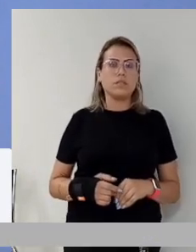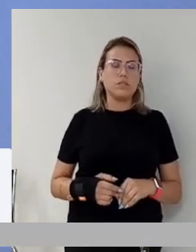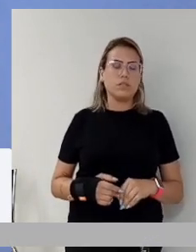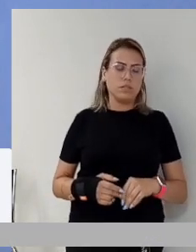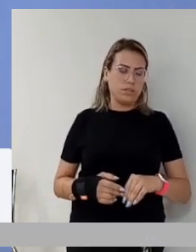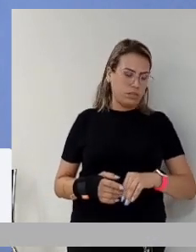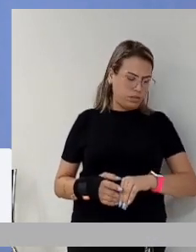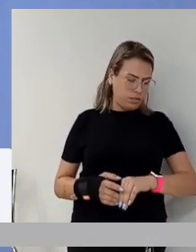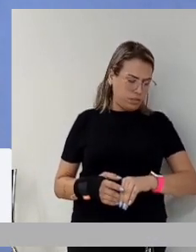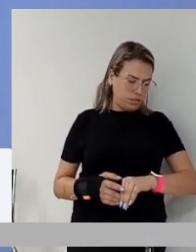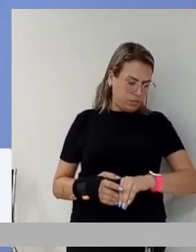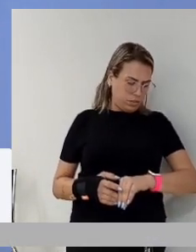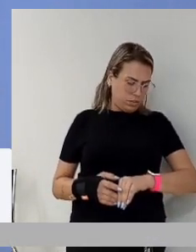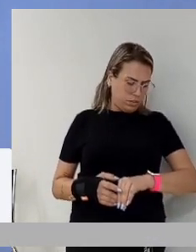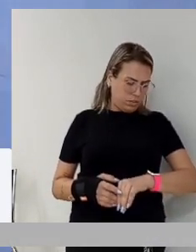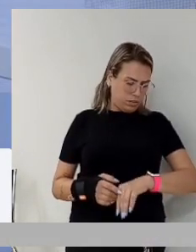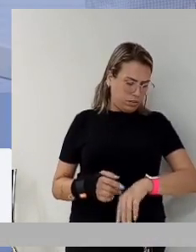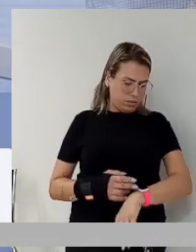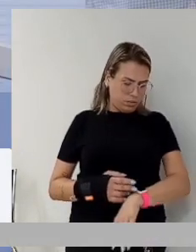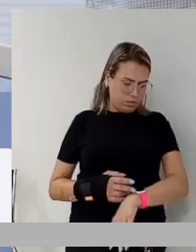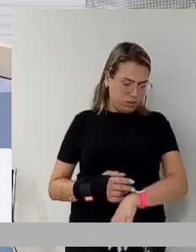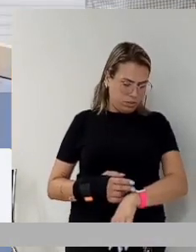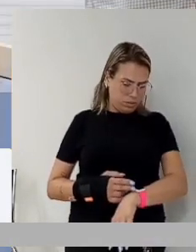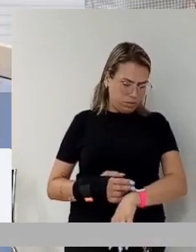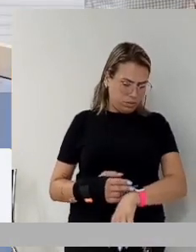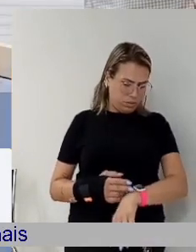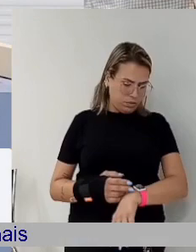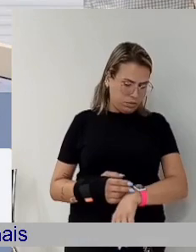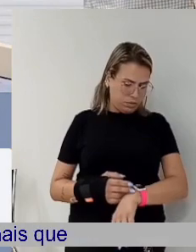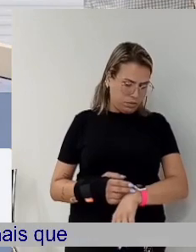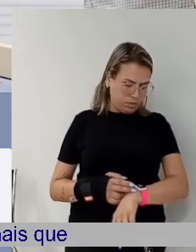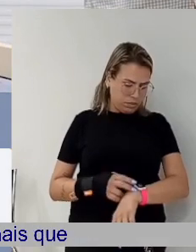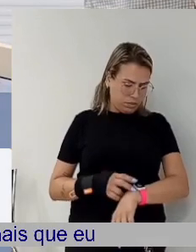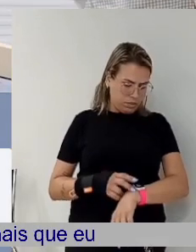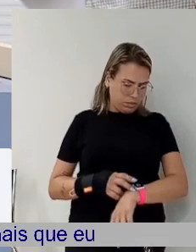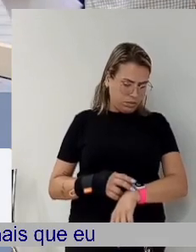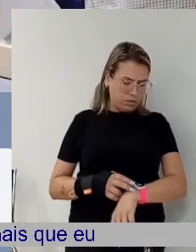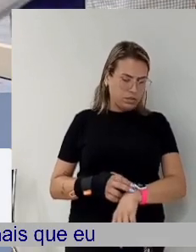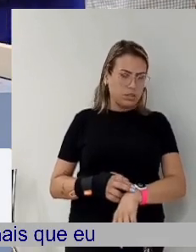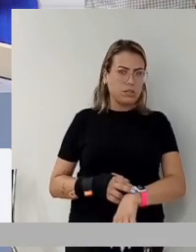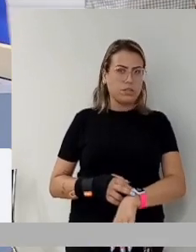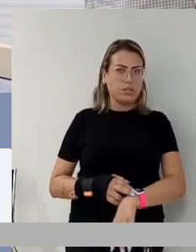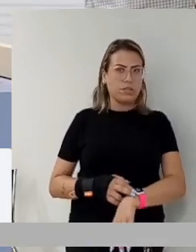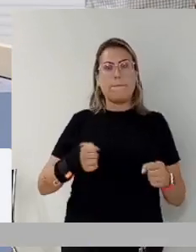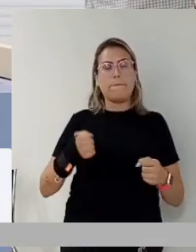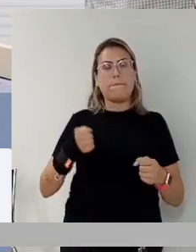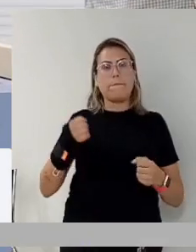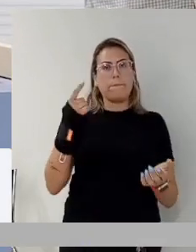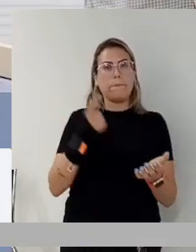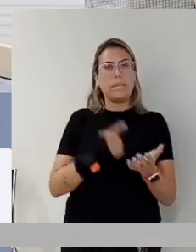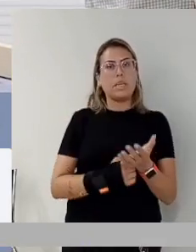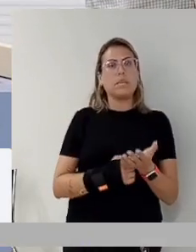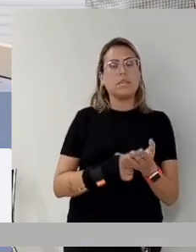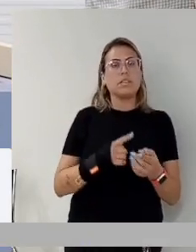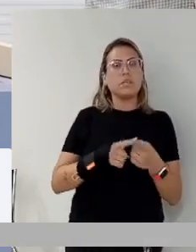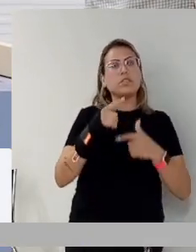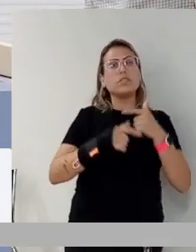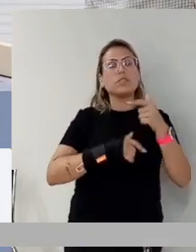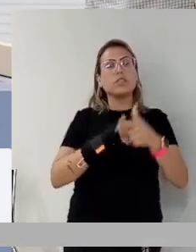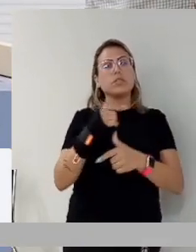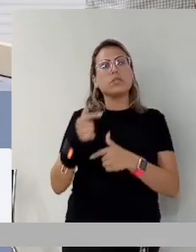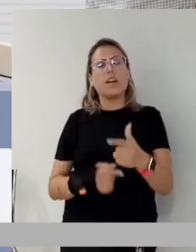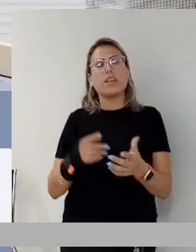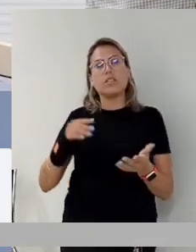grande avanço a nossa Secretaria de Meio Ambiente nós sabemos do seu empenho do seu compromisso e das dificuldades quando se trata